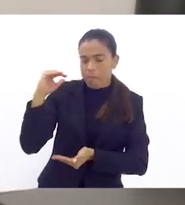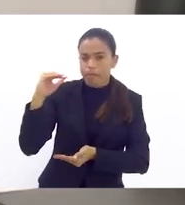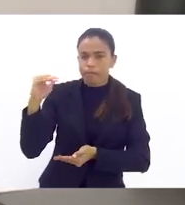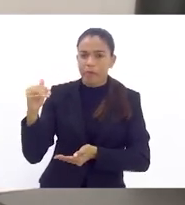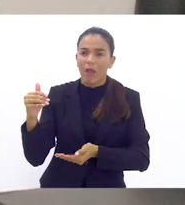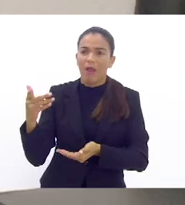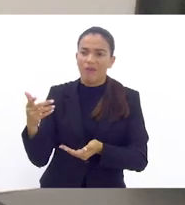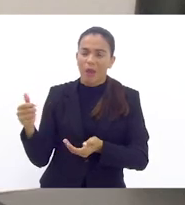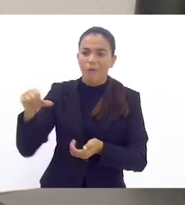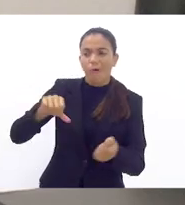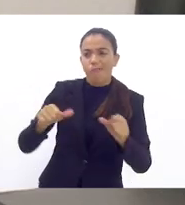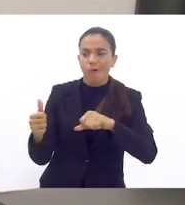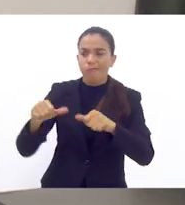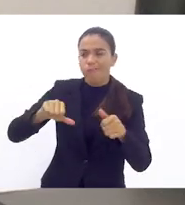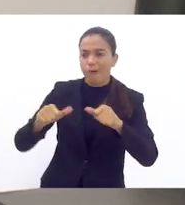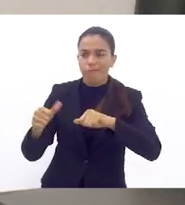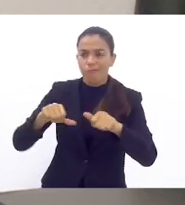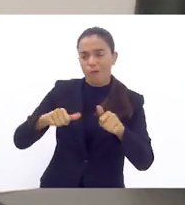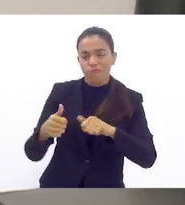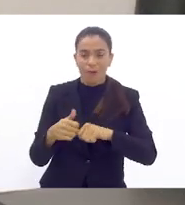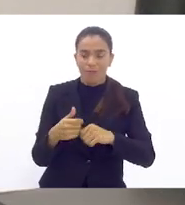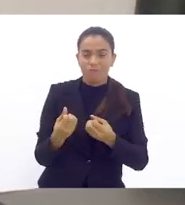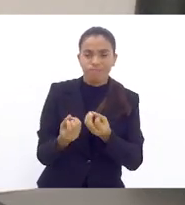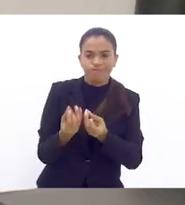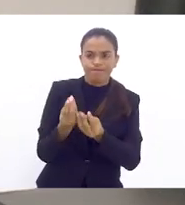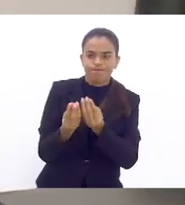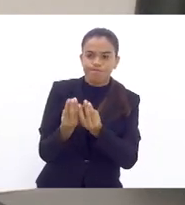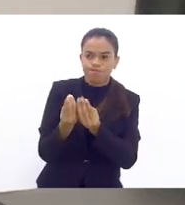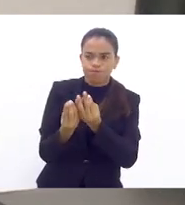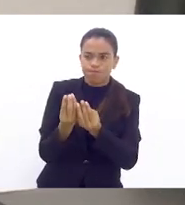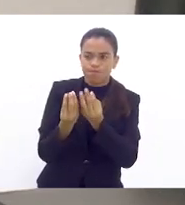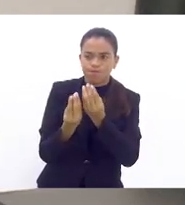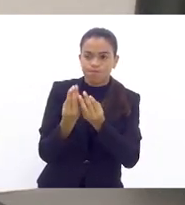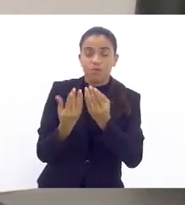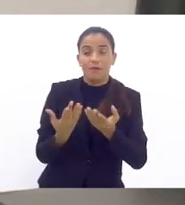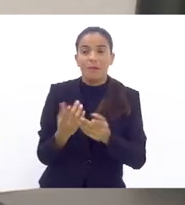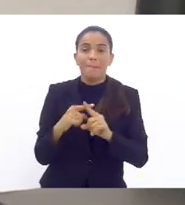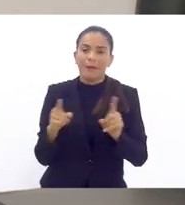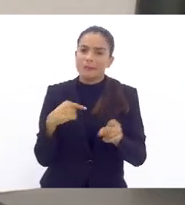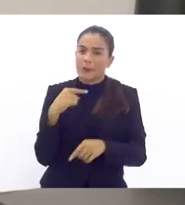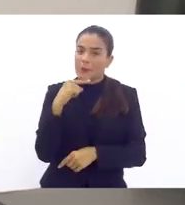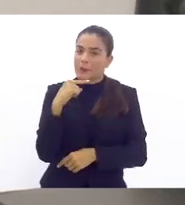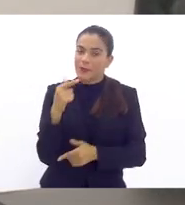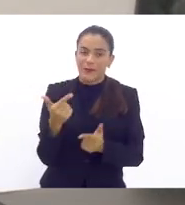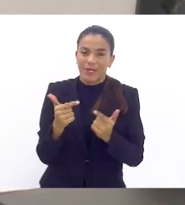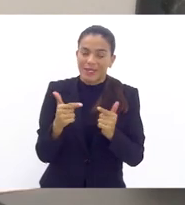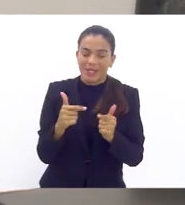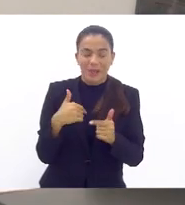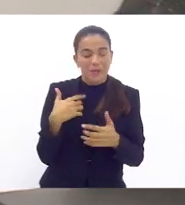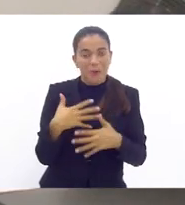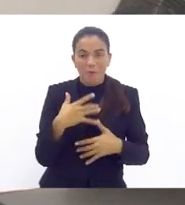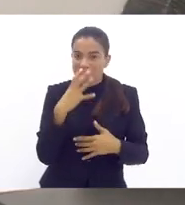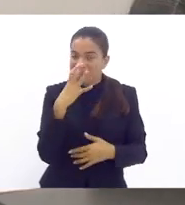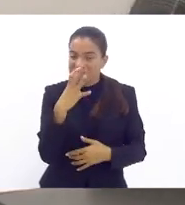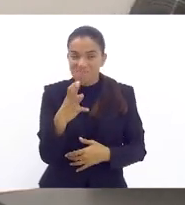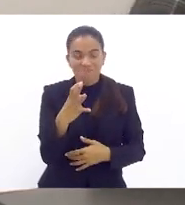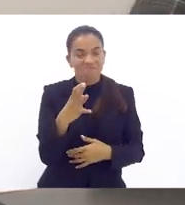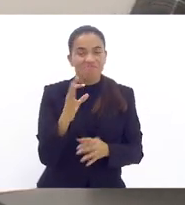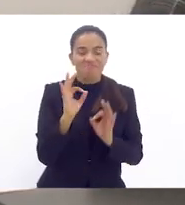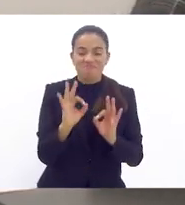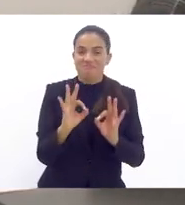colocar, mas eu não tenho dúvida que eu estou maravilhado em participar